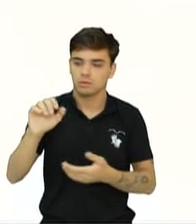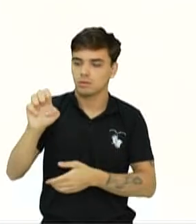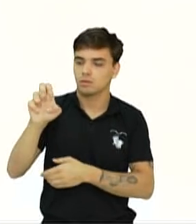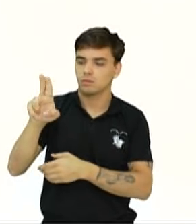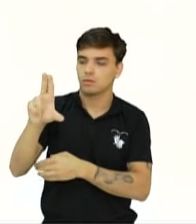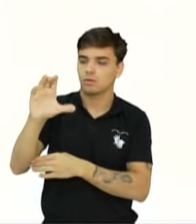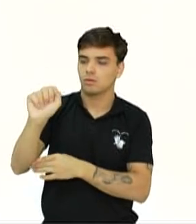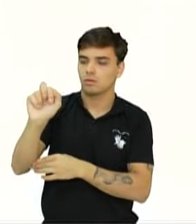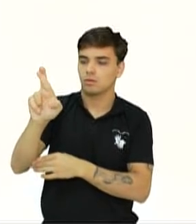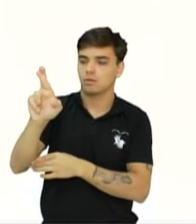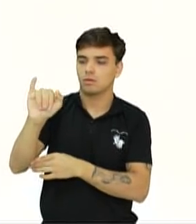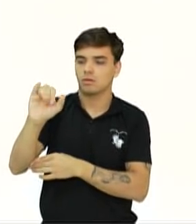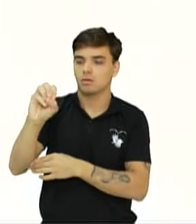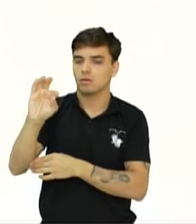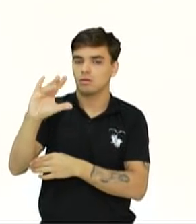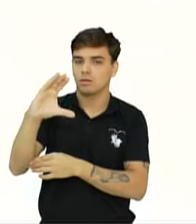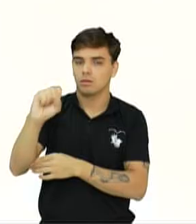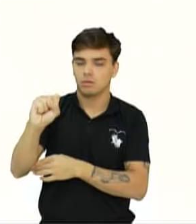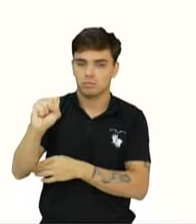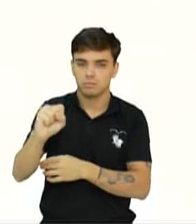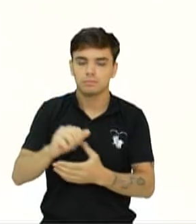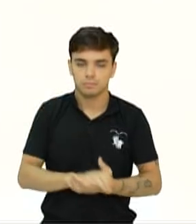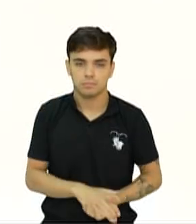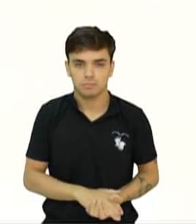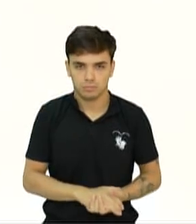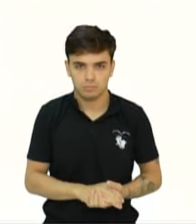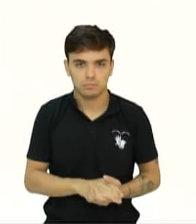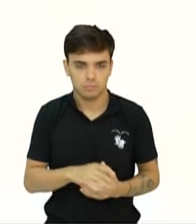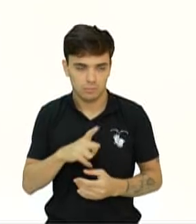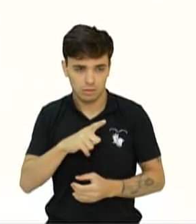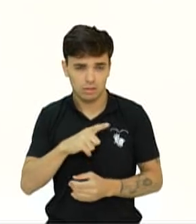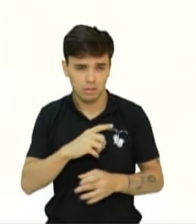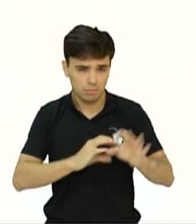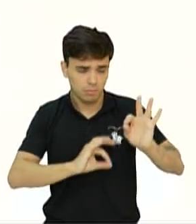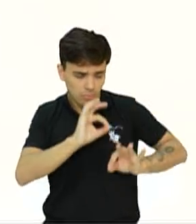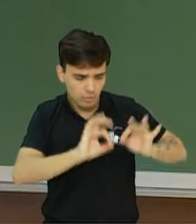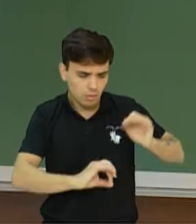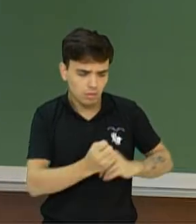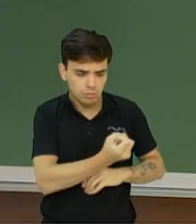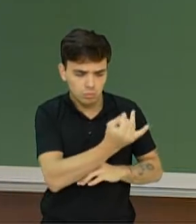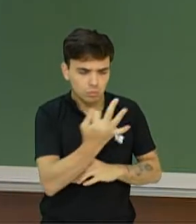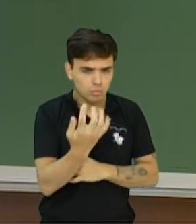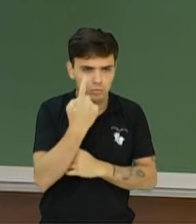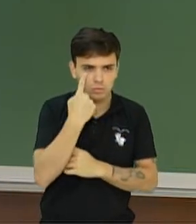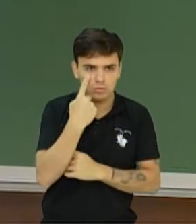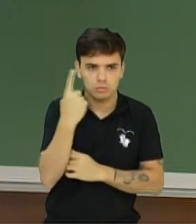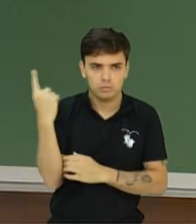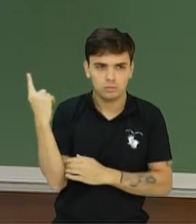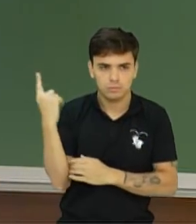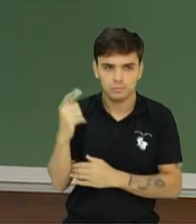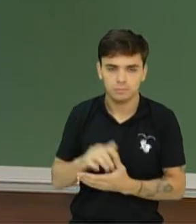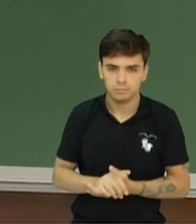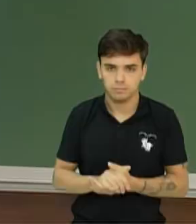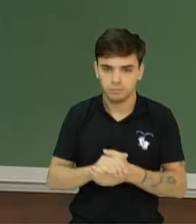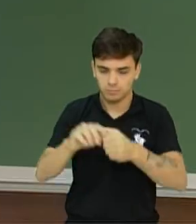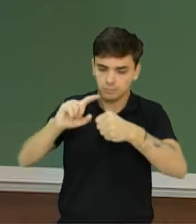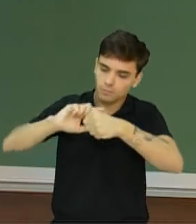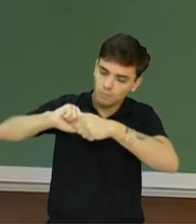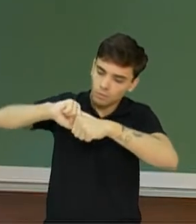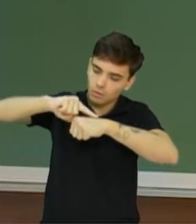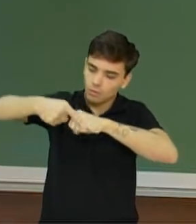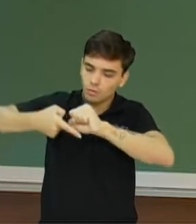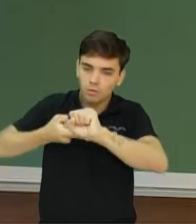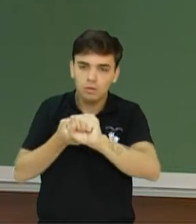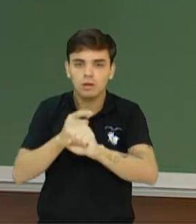eucarióticas, o núcleo celular é formado por algumas unidades, como, por exemplo, a carioteca, que é a membrana que